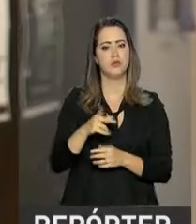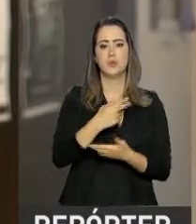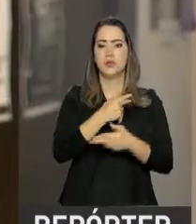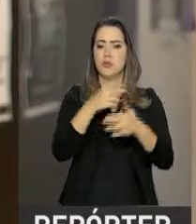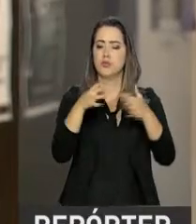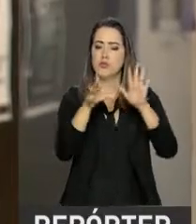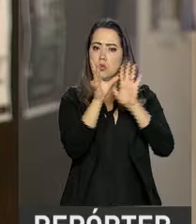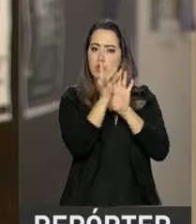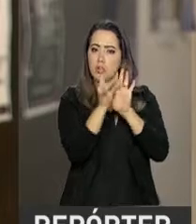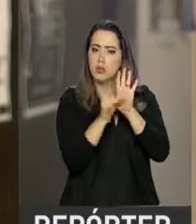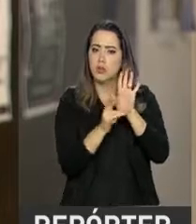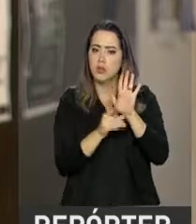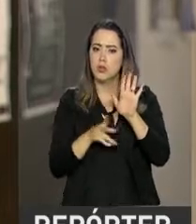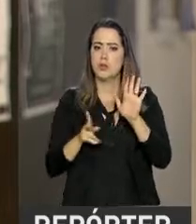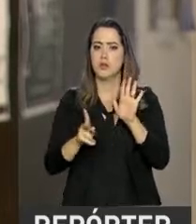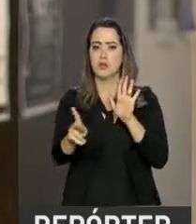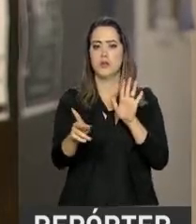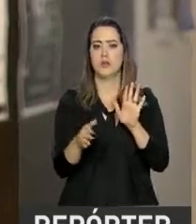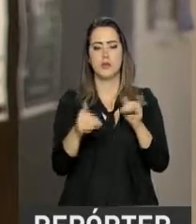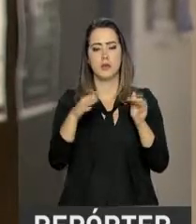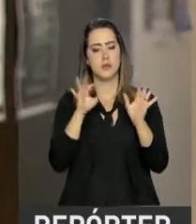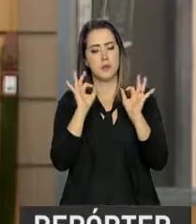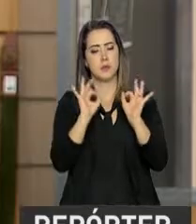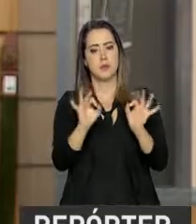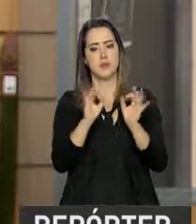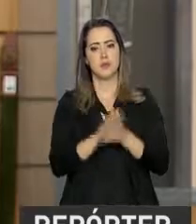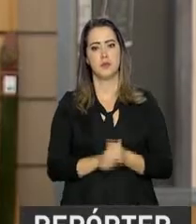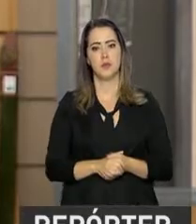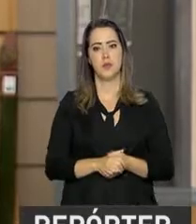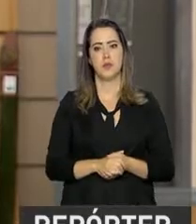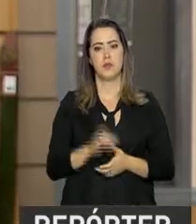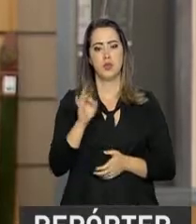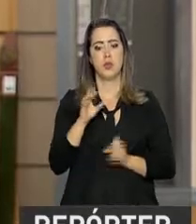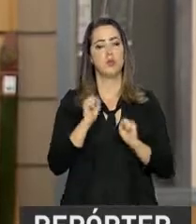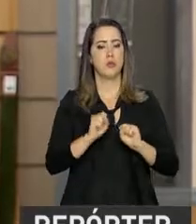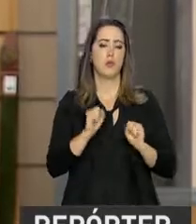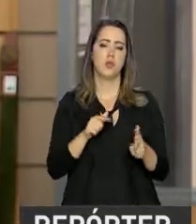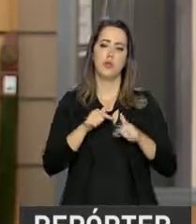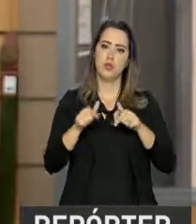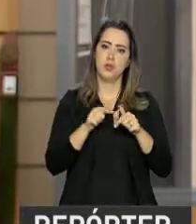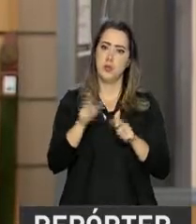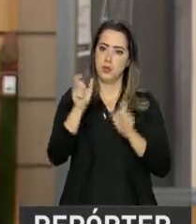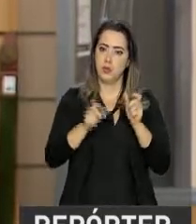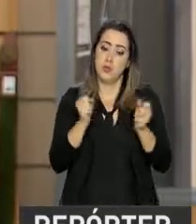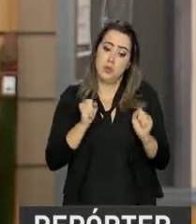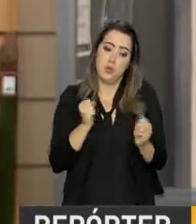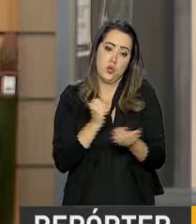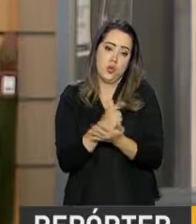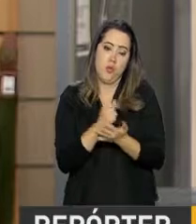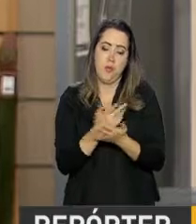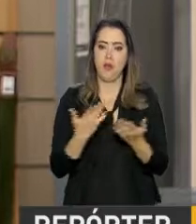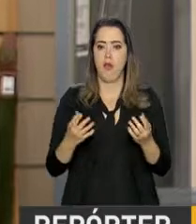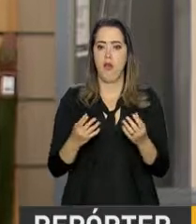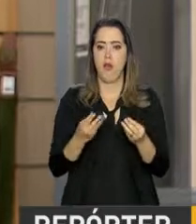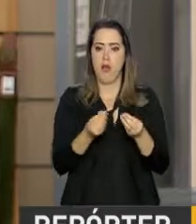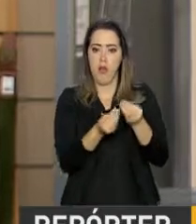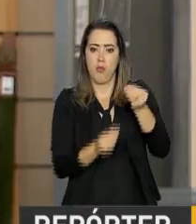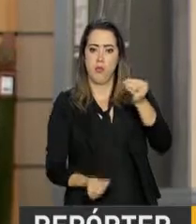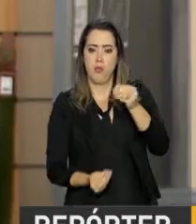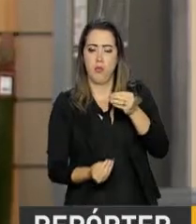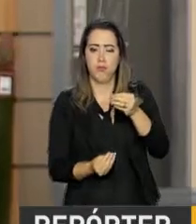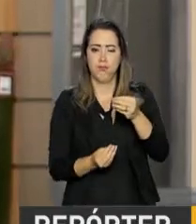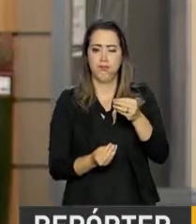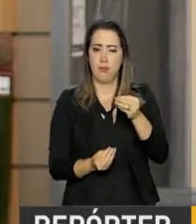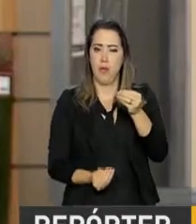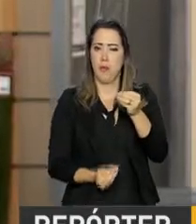de cuidados para que seu negócio esteja sempre regular. Você só pode trabalhar com pessoas habilitadas a comprar. Por exemplo, munição, só podemos vender para quem é